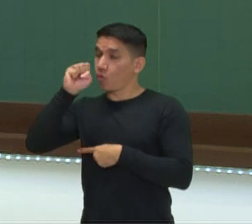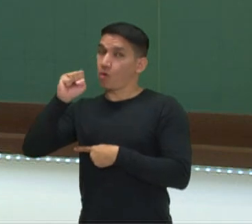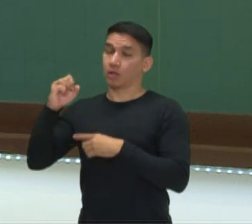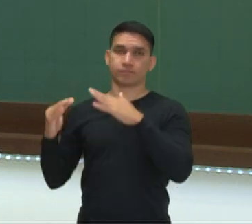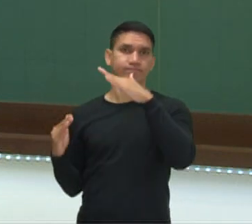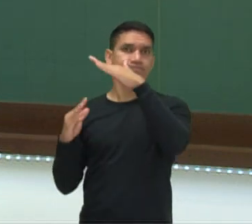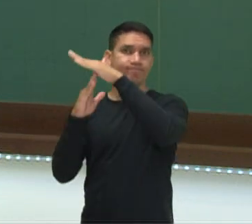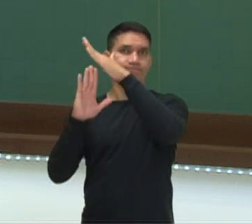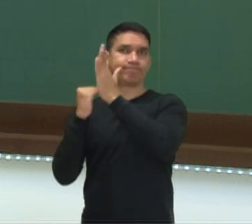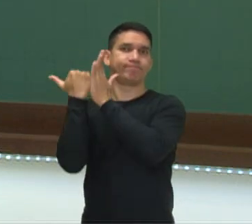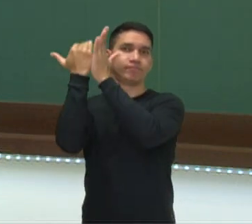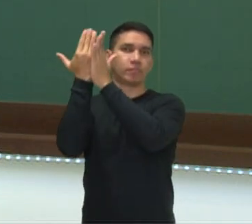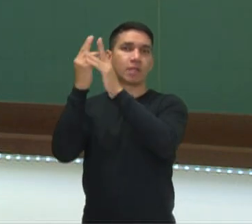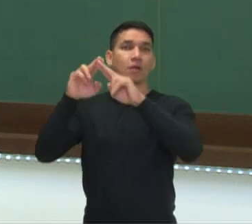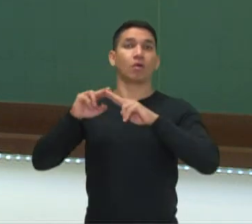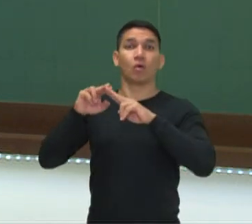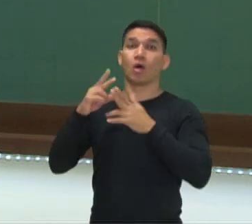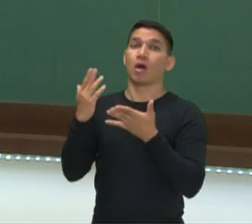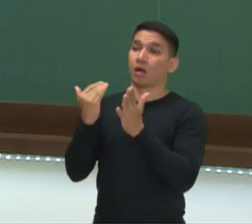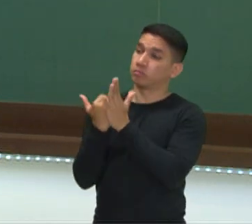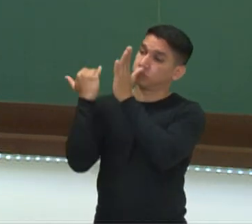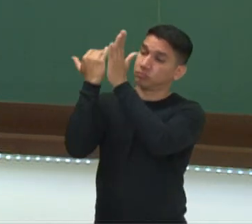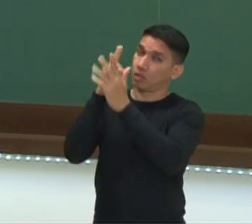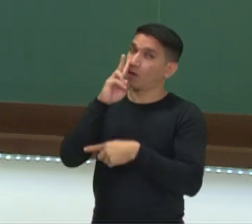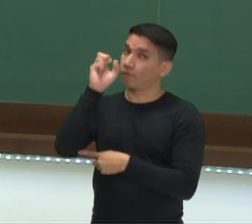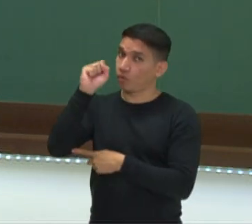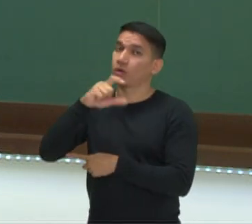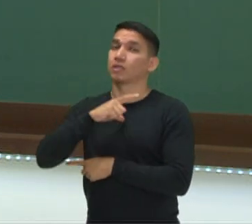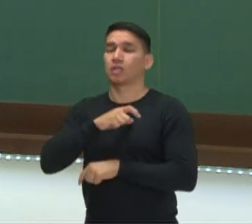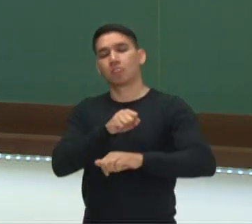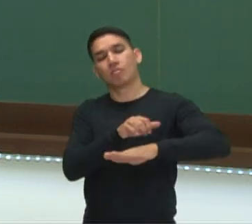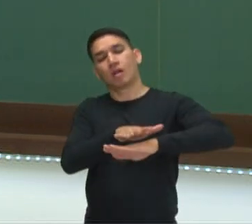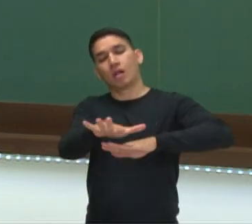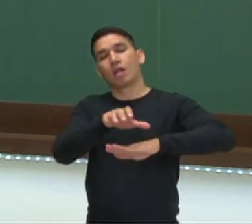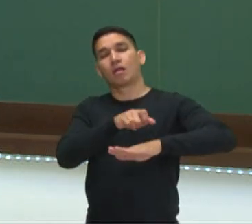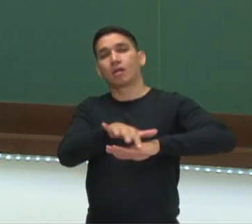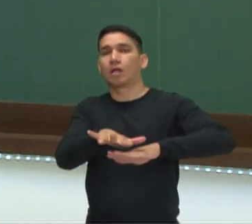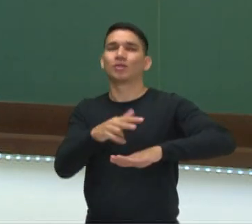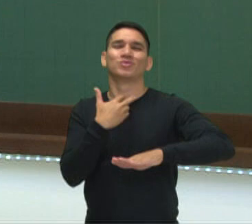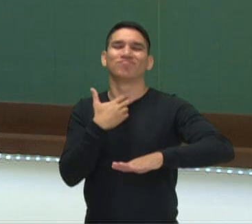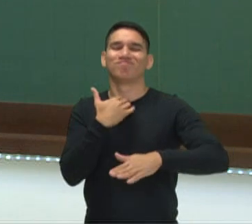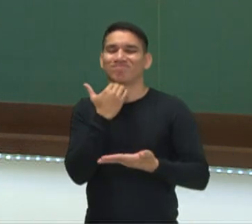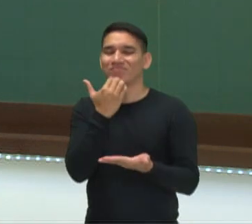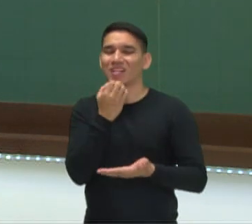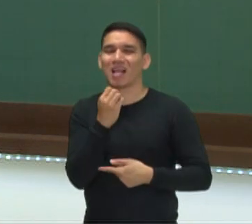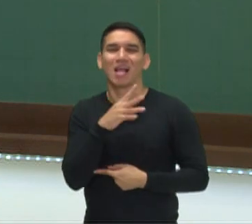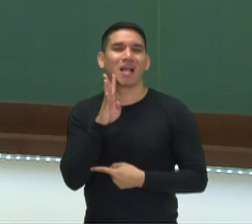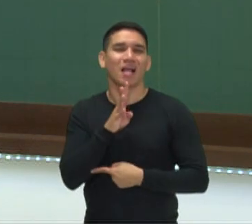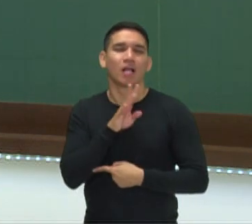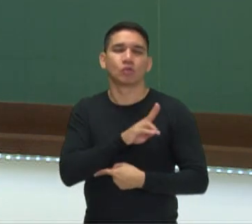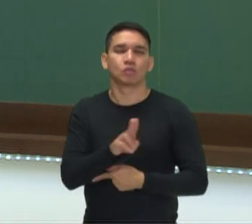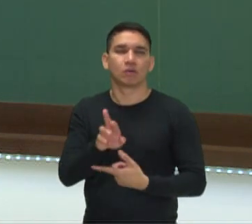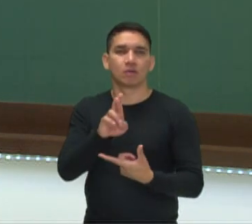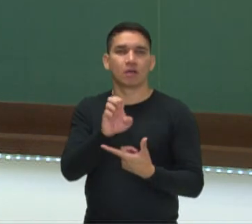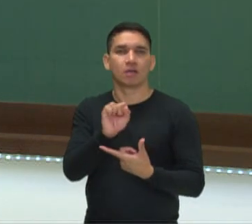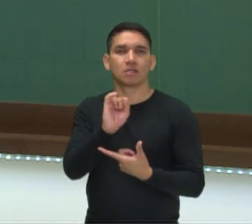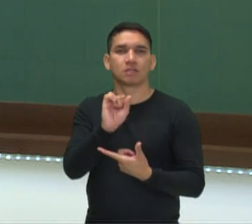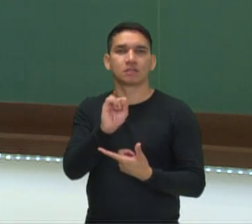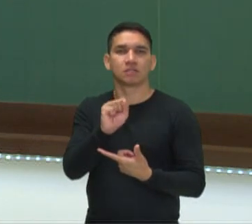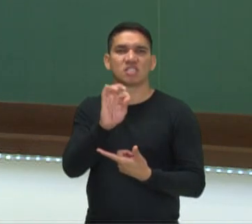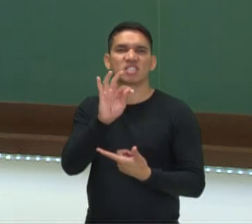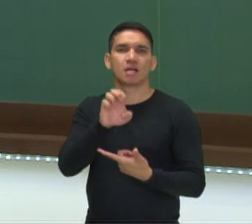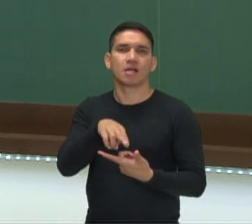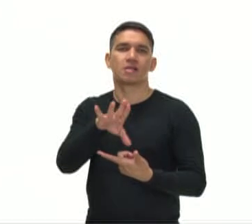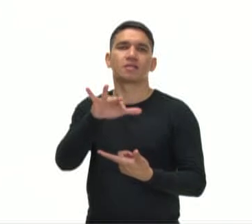Portanto, potência alta, bastante condutor. Não é legal chamar de resistência, né? Agora, olha